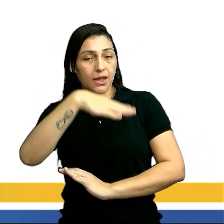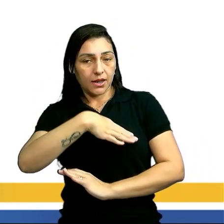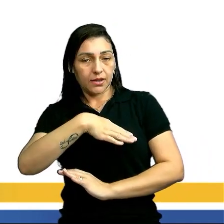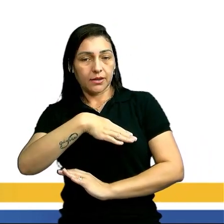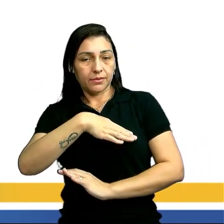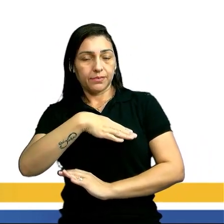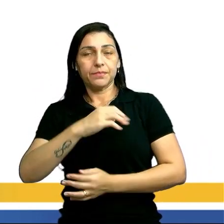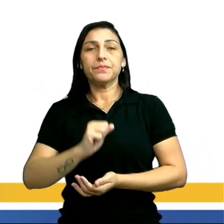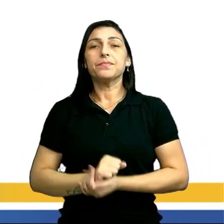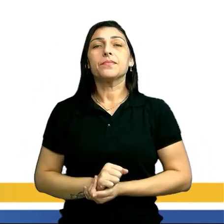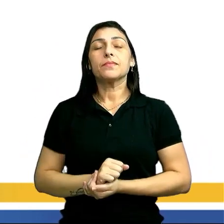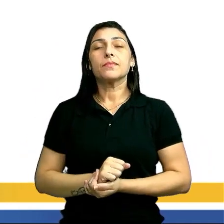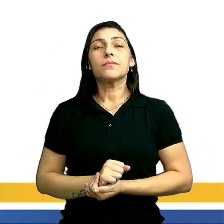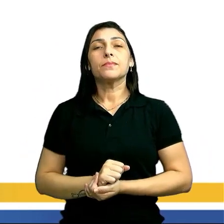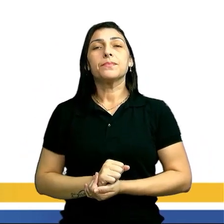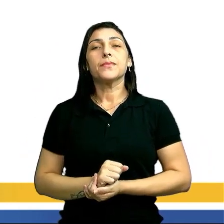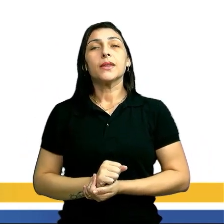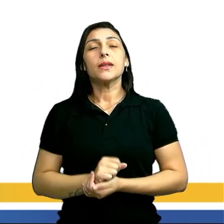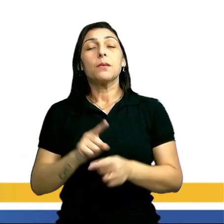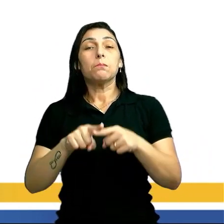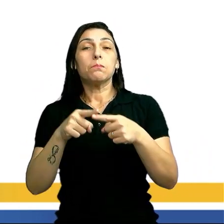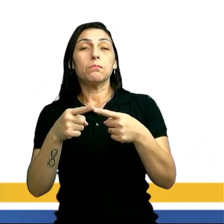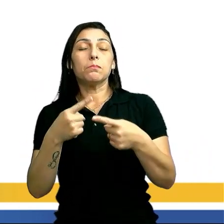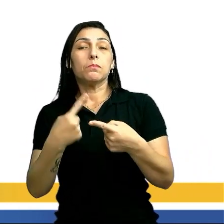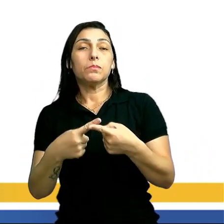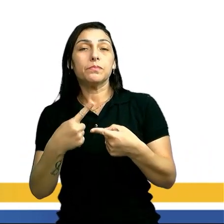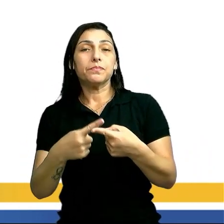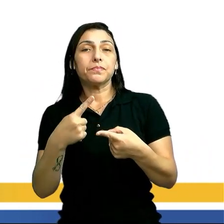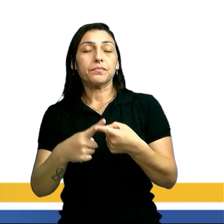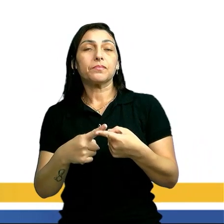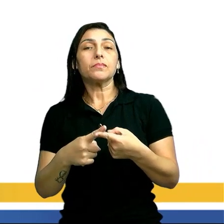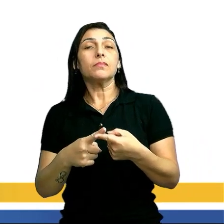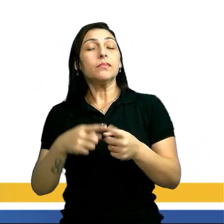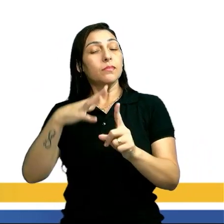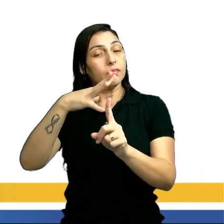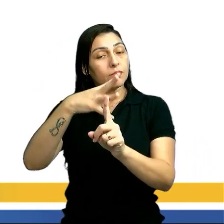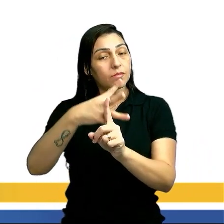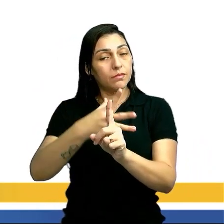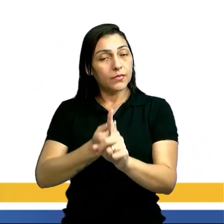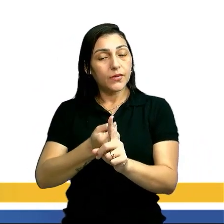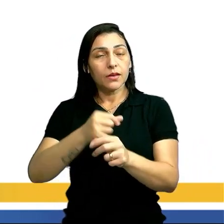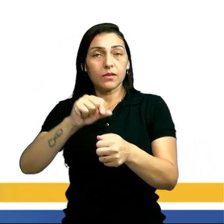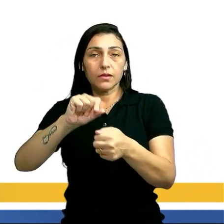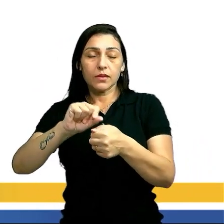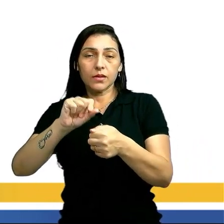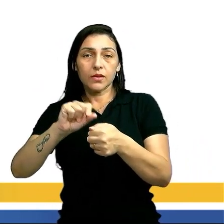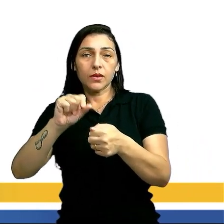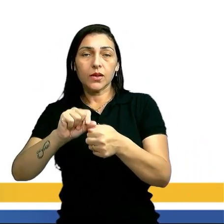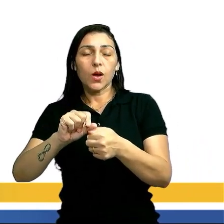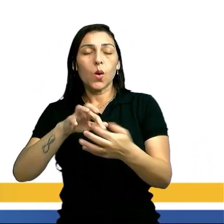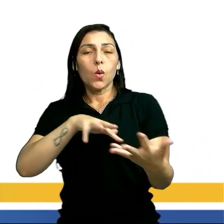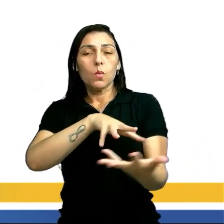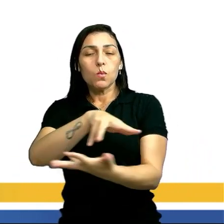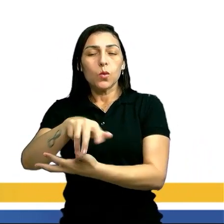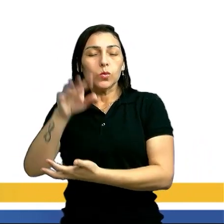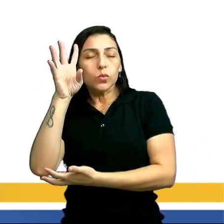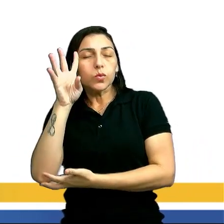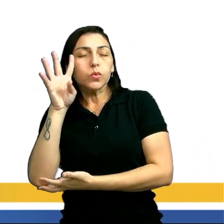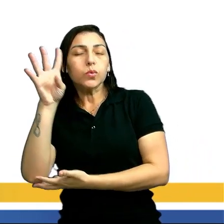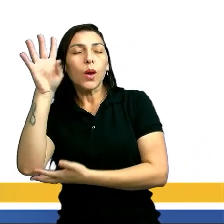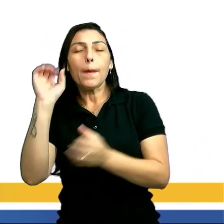cidade ideal, pois, pelas artes, criavam um mundo de